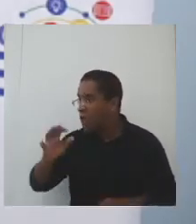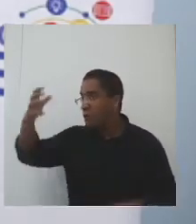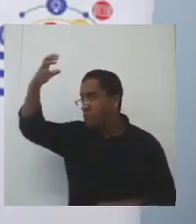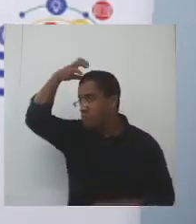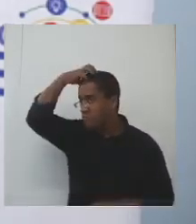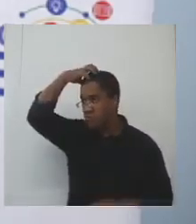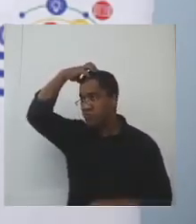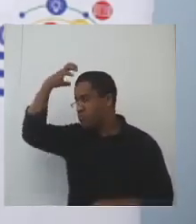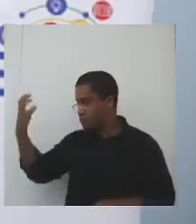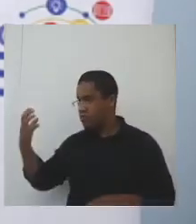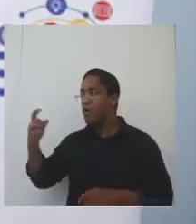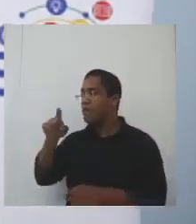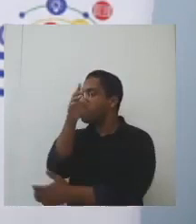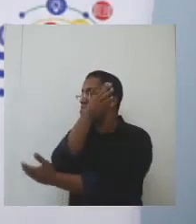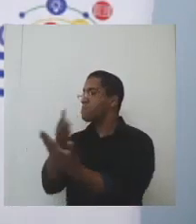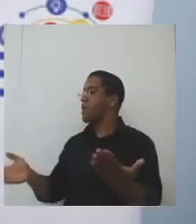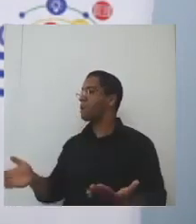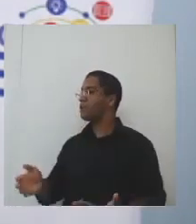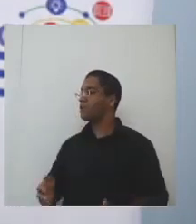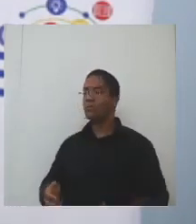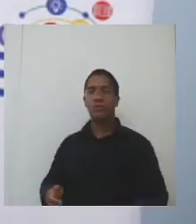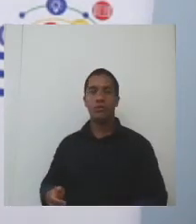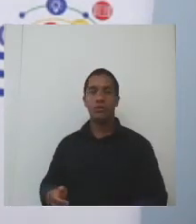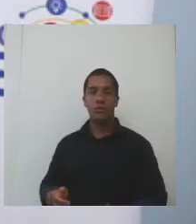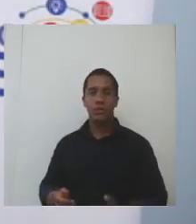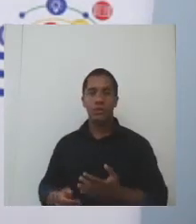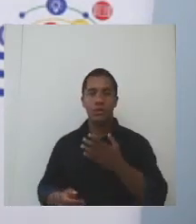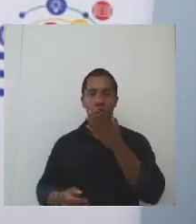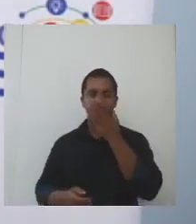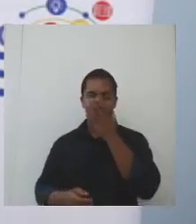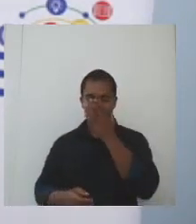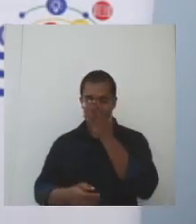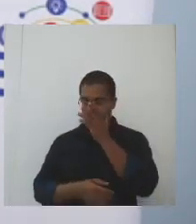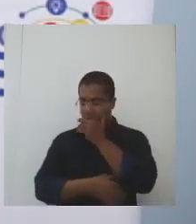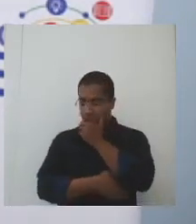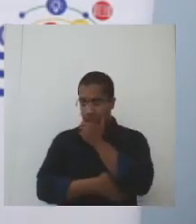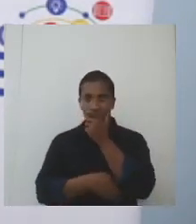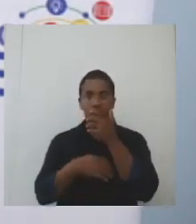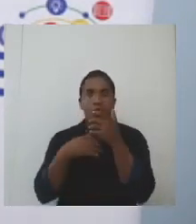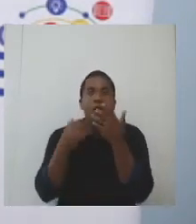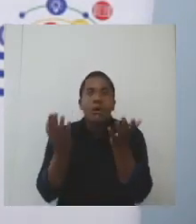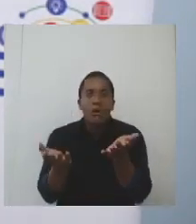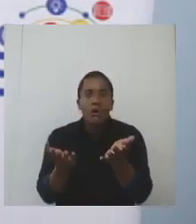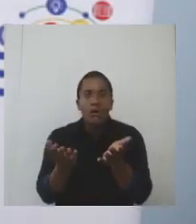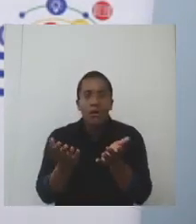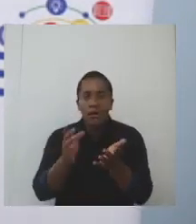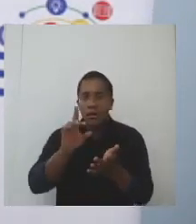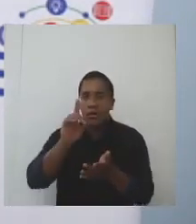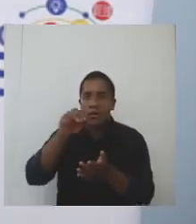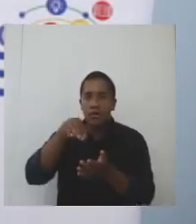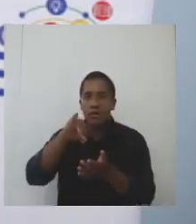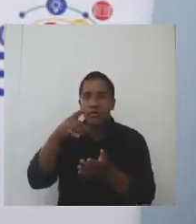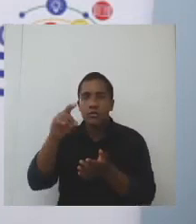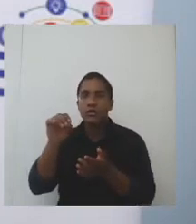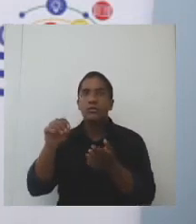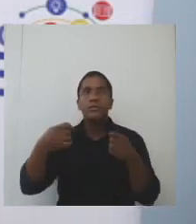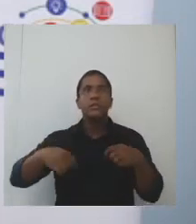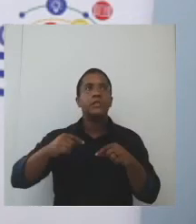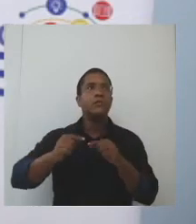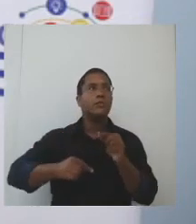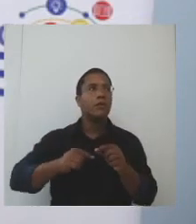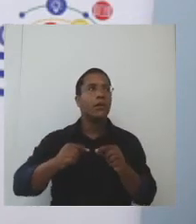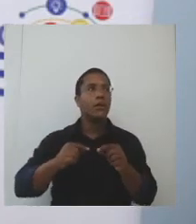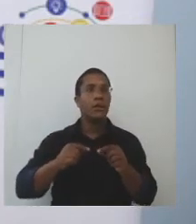E agora? O que fazer? O que Dom João realmente precisava realizar? Dom João percebe que, ao voltar